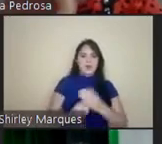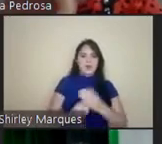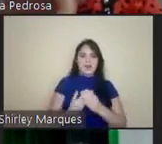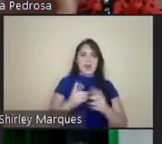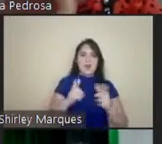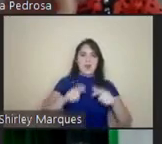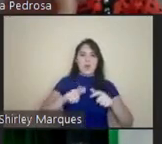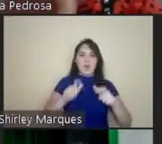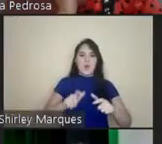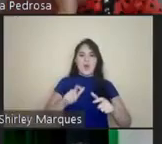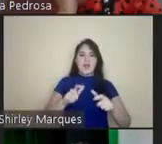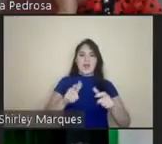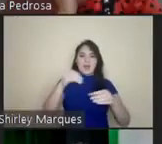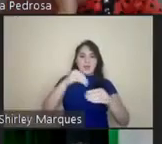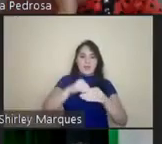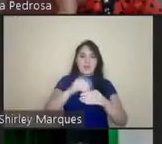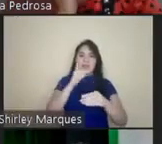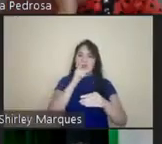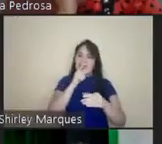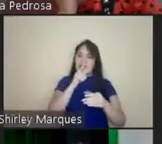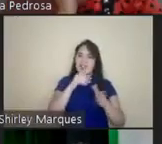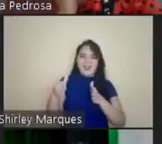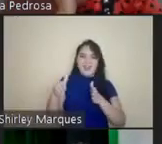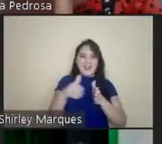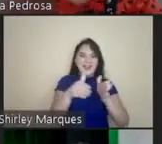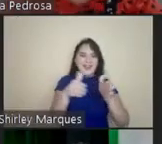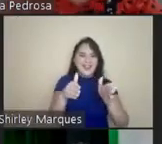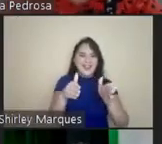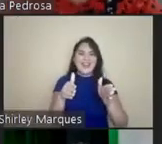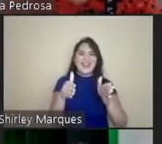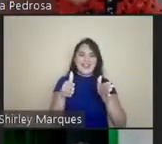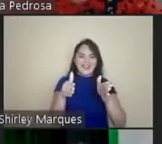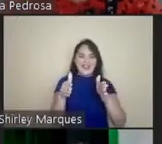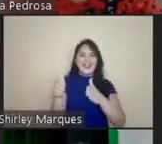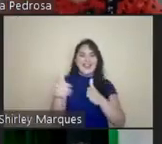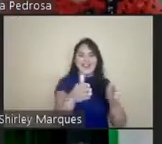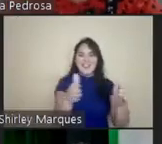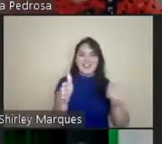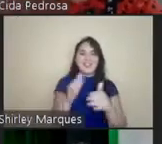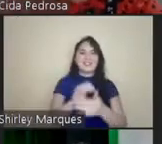maneira misteriosa. São muitos mistérios nesse livro, né? Que você vai aos poucos